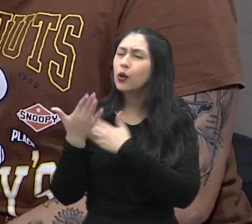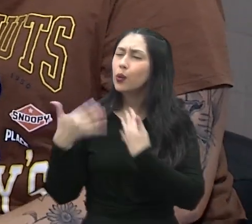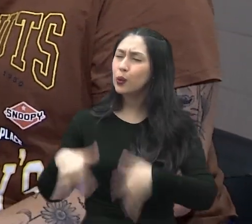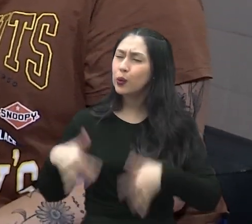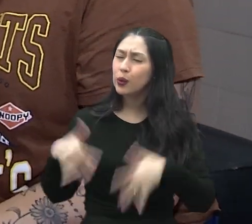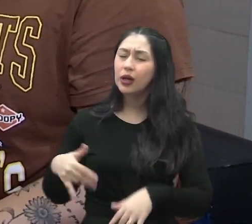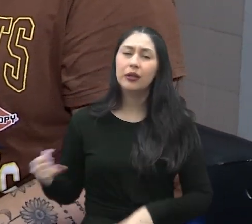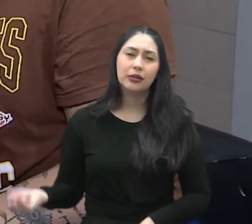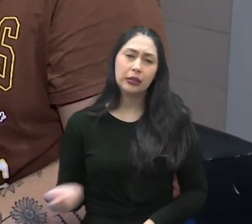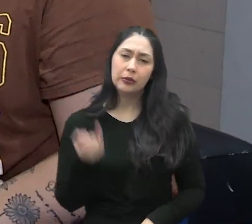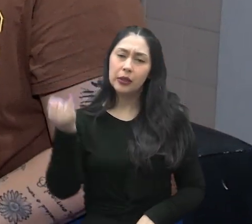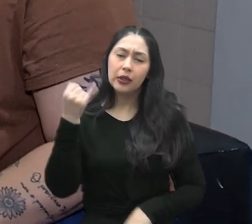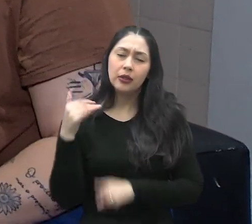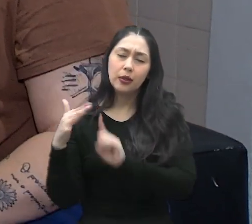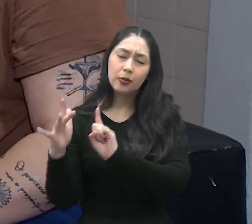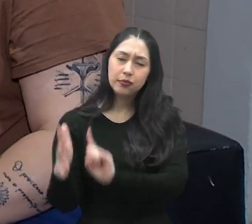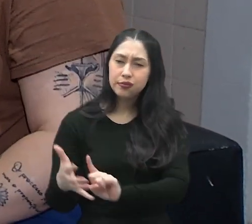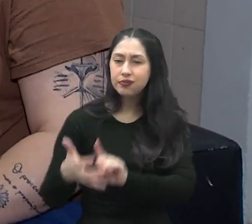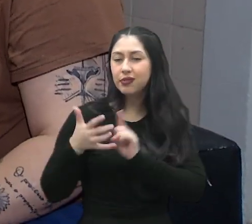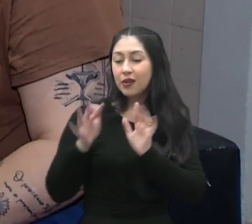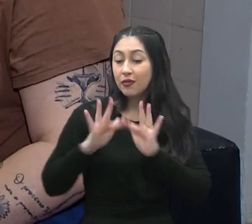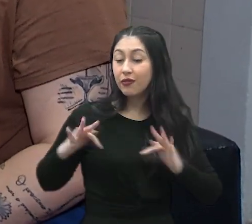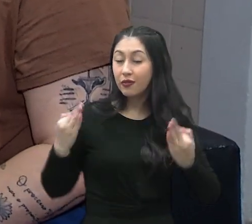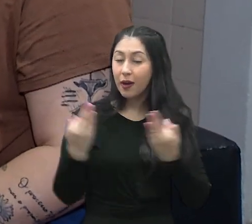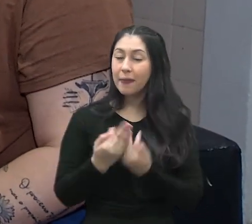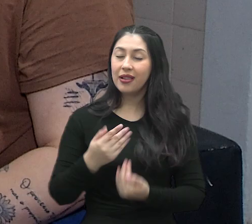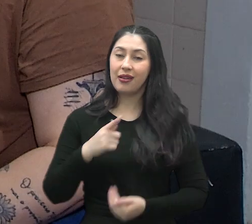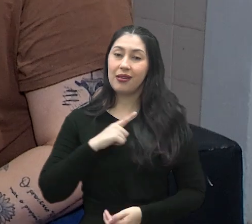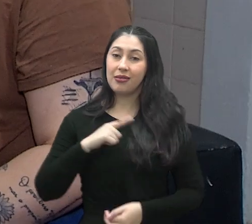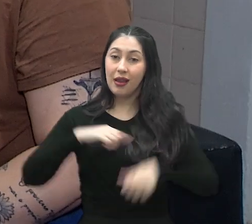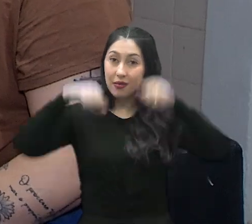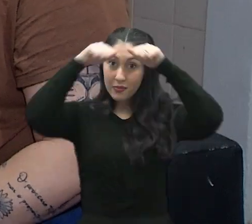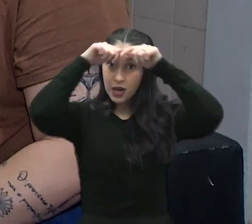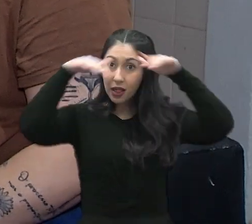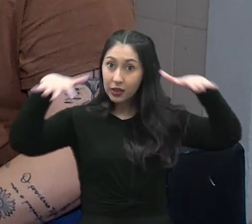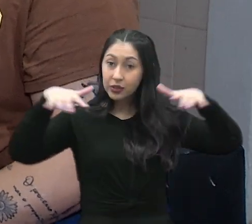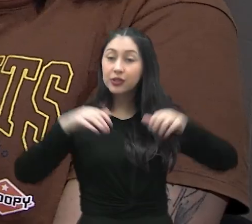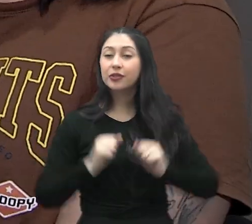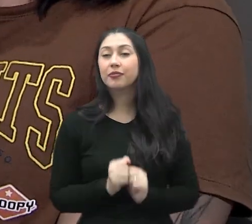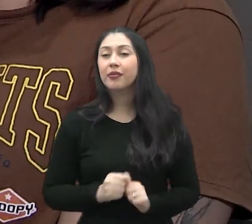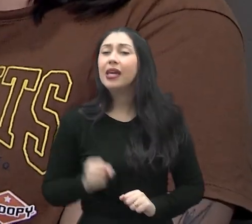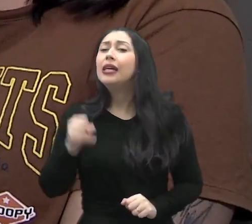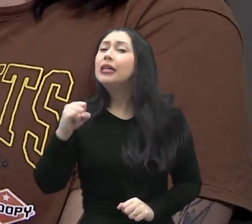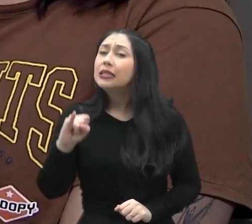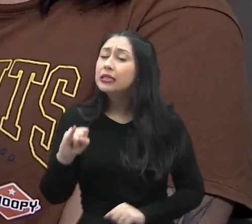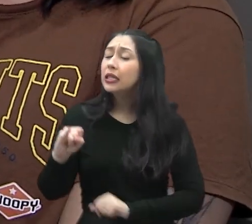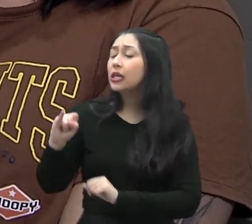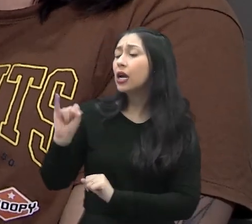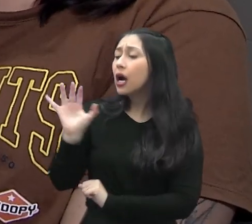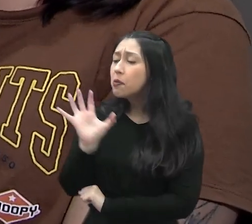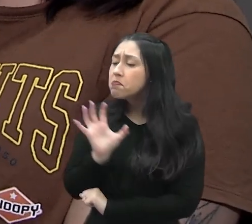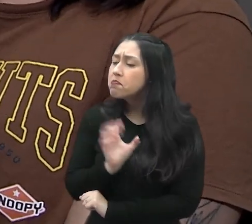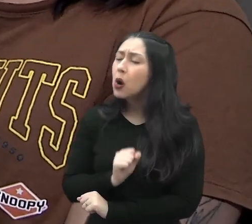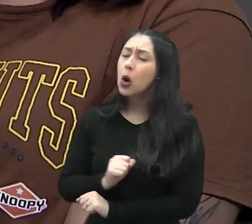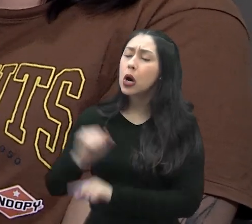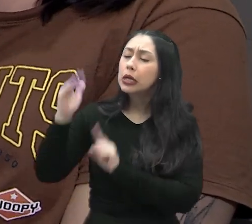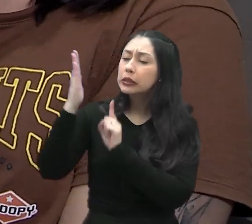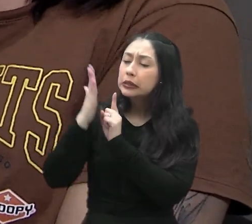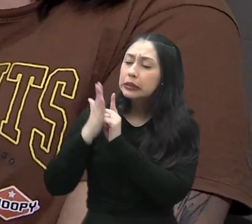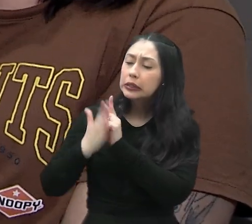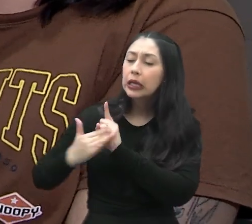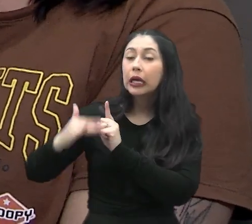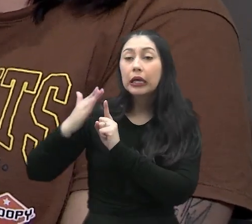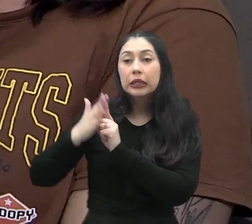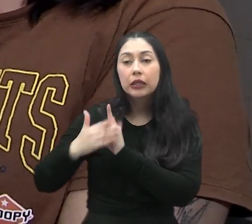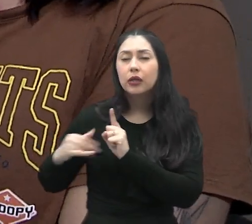as ligações será um passo importante no acolhimento das famílias que convivem com o TEA. Se tiver um amor, um carinho